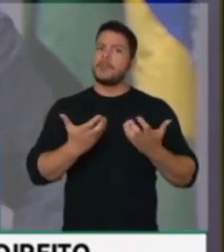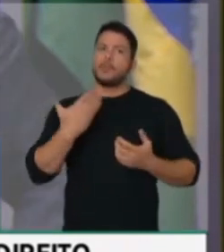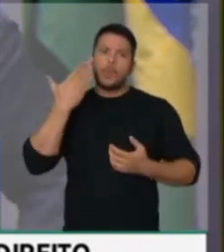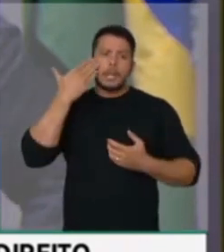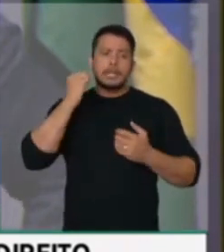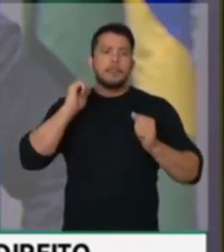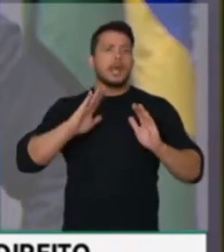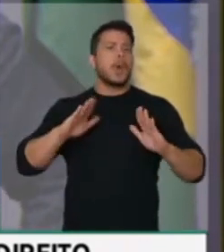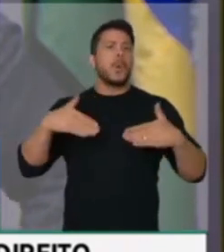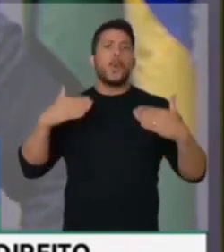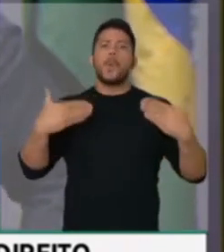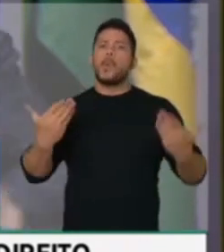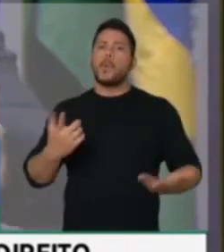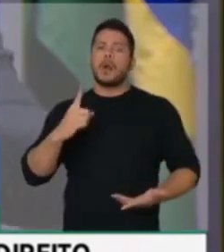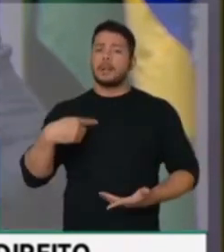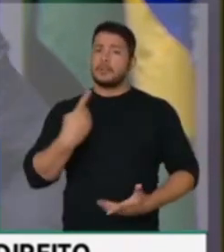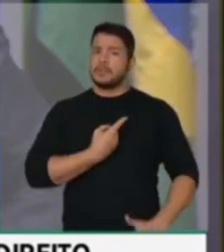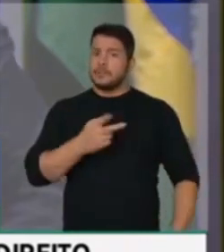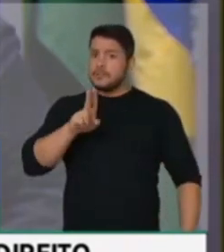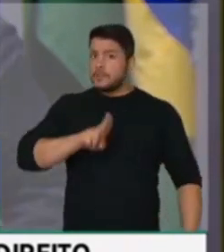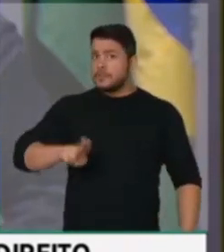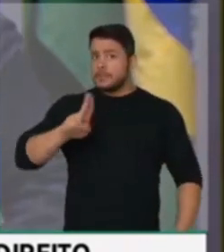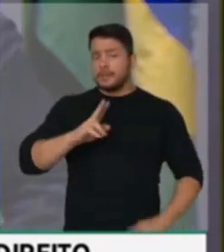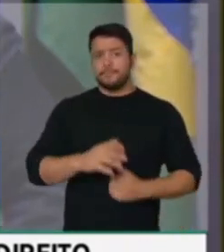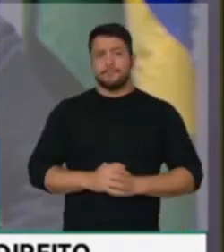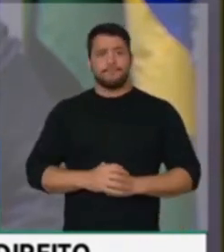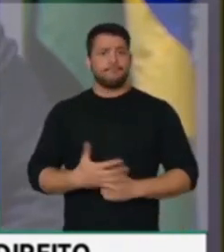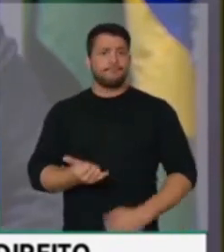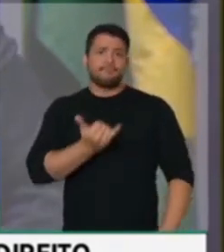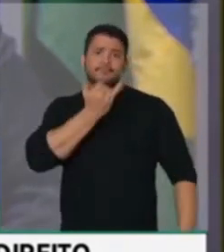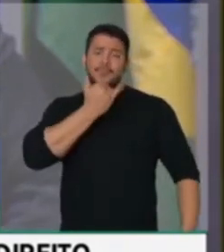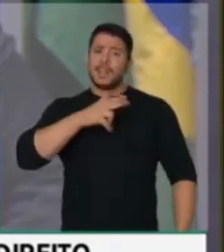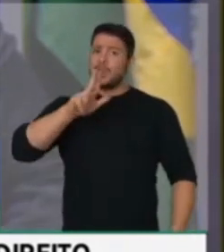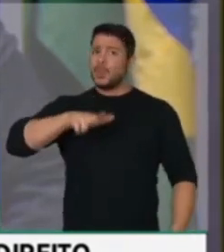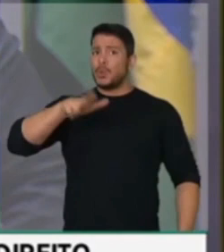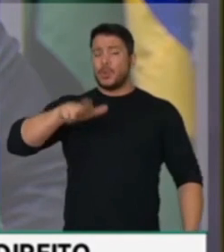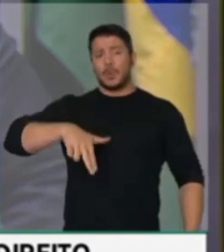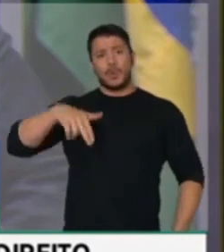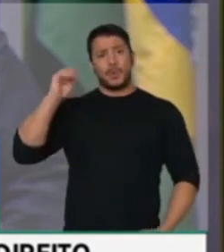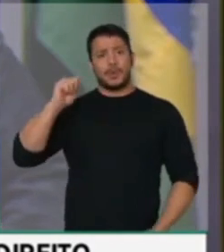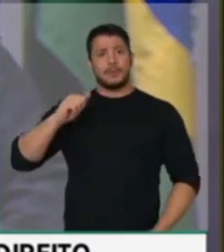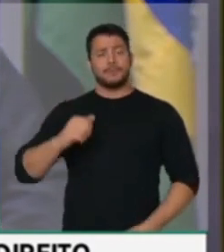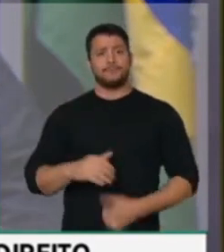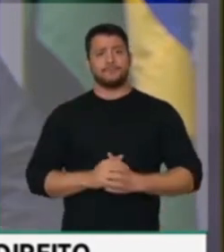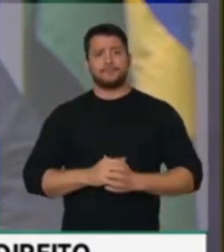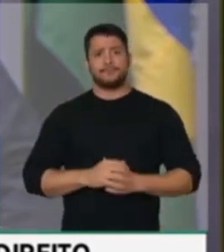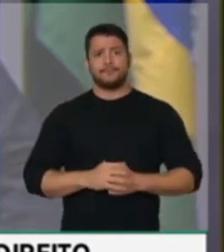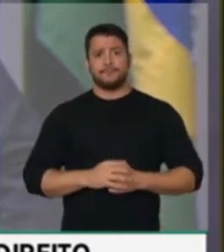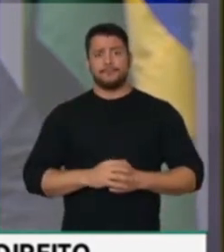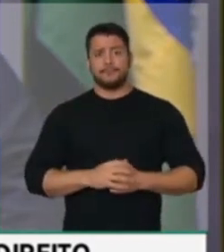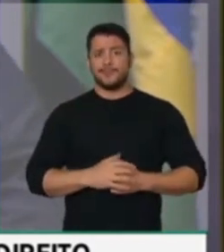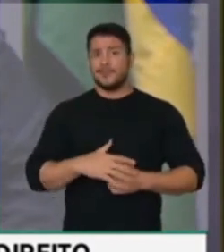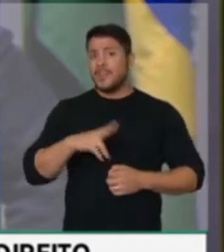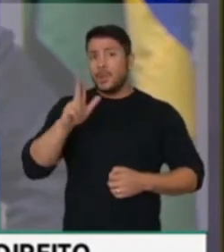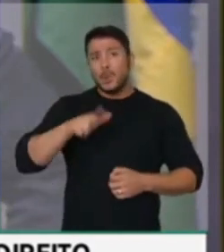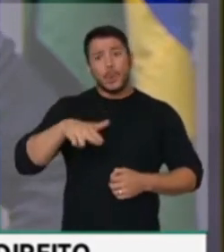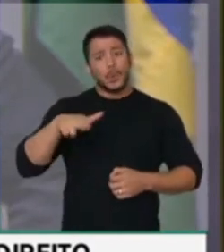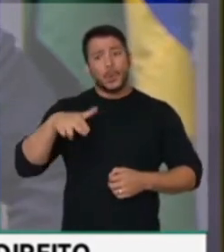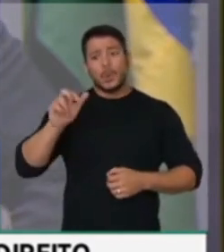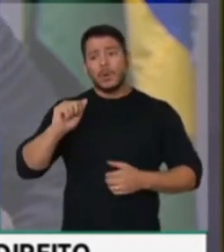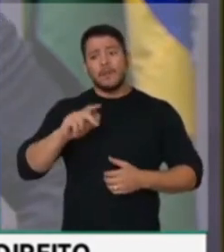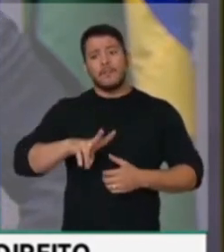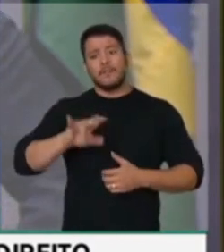aplicado no nosso ordenamento jurídico. Jamais! Esse tipo penal, ele já nasce morto.